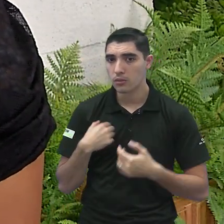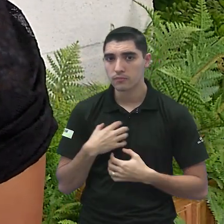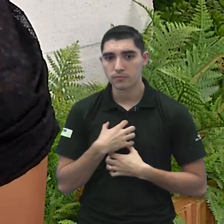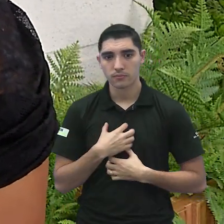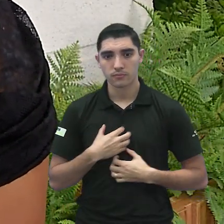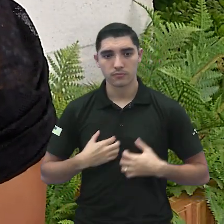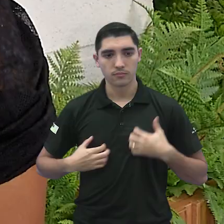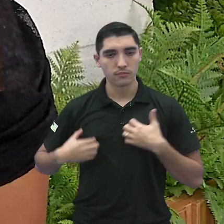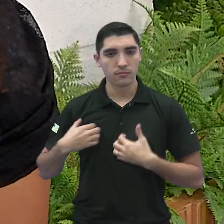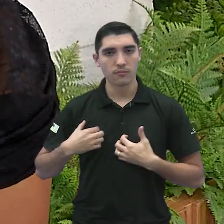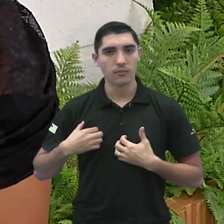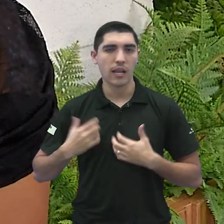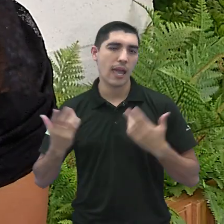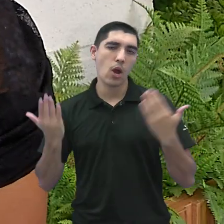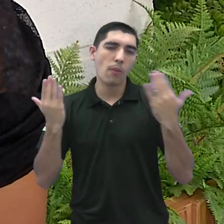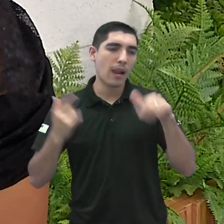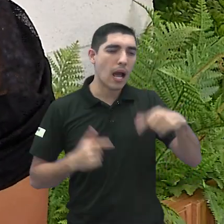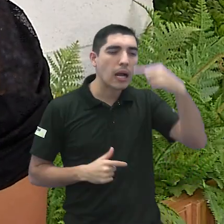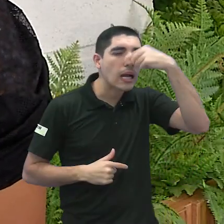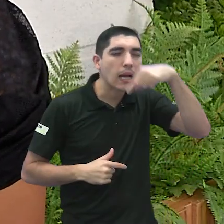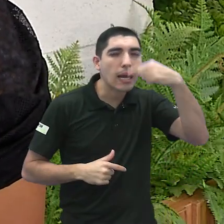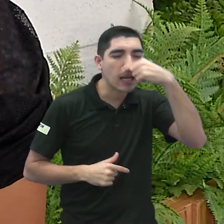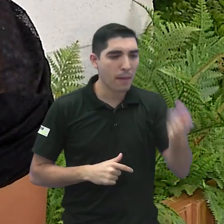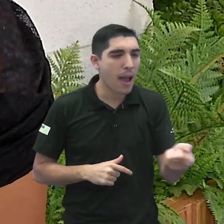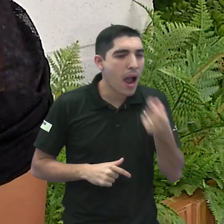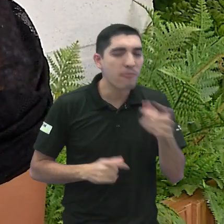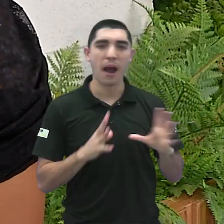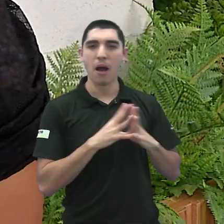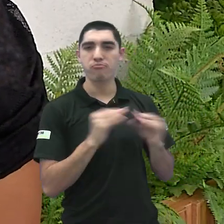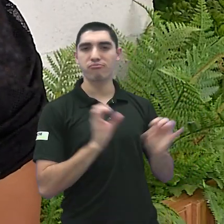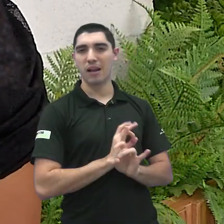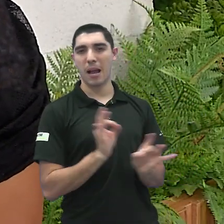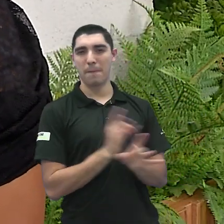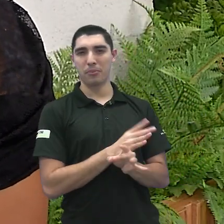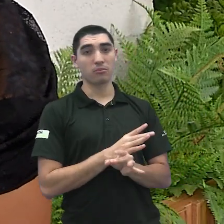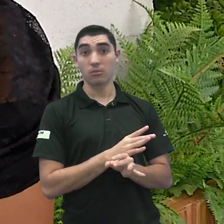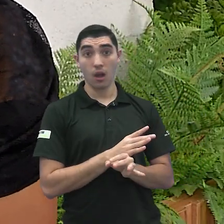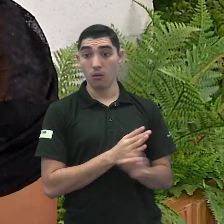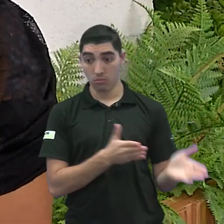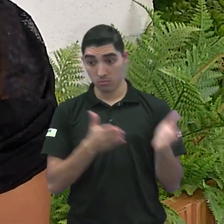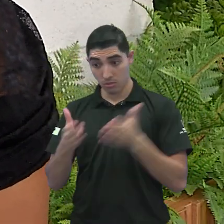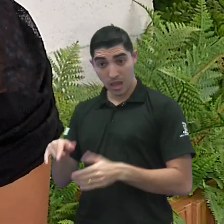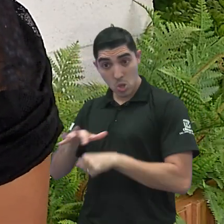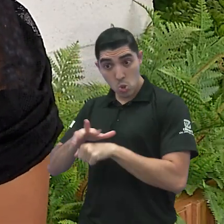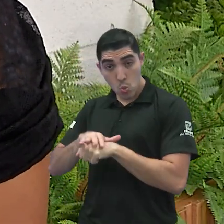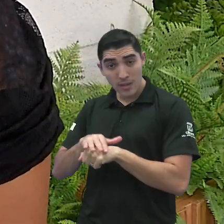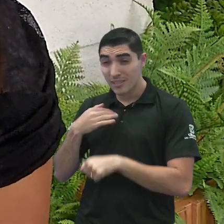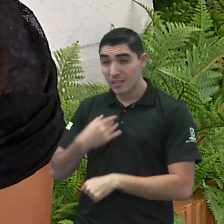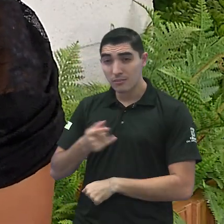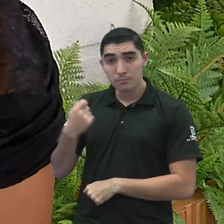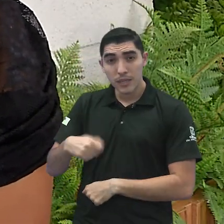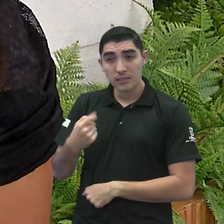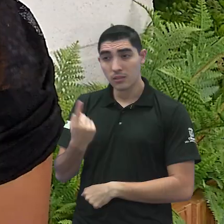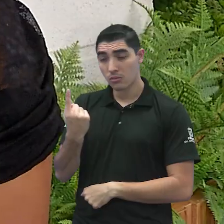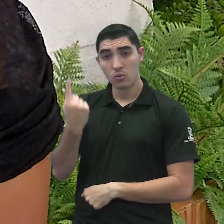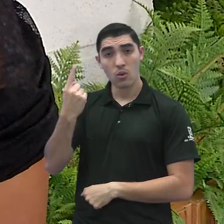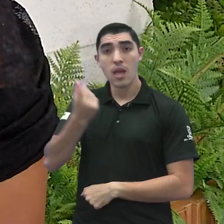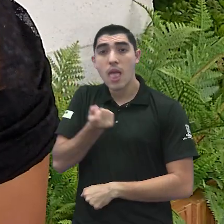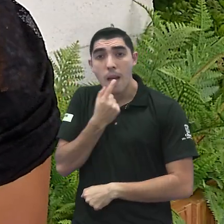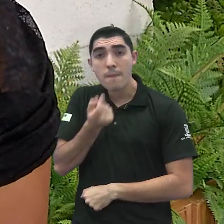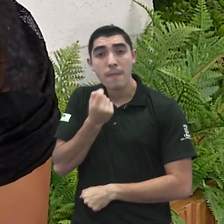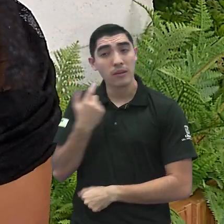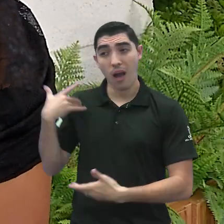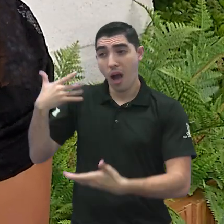essas coisas, né, não é igual uma gripe que você toma uma medicação e você fica bom. É uma doença que você vai precisar ficar